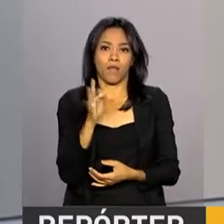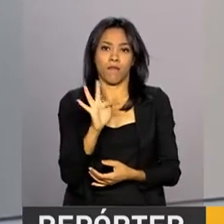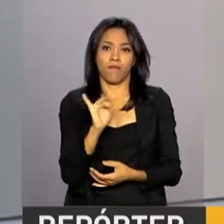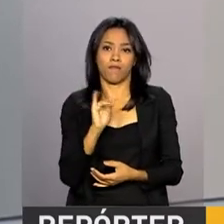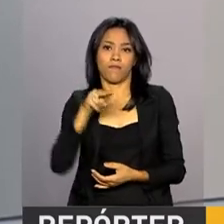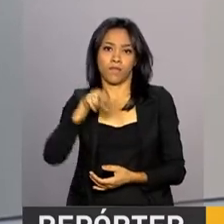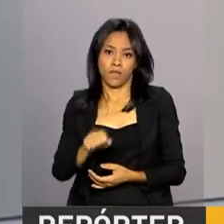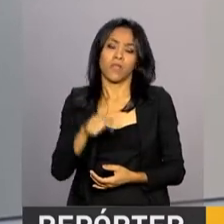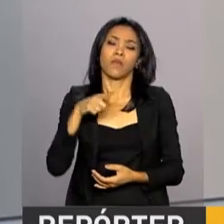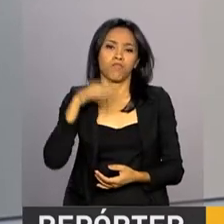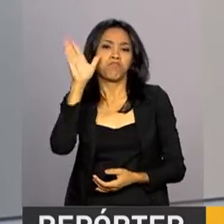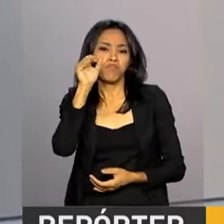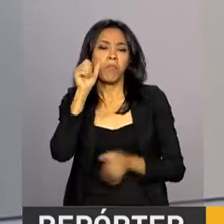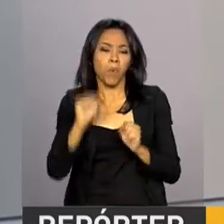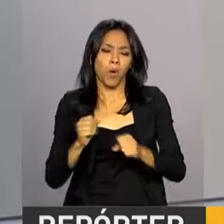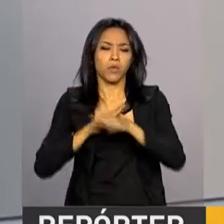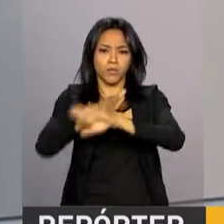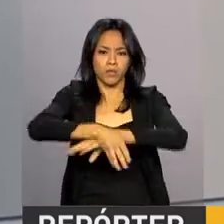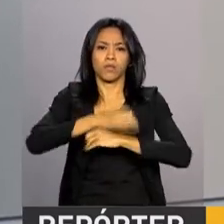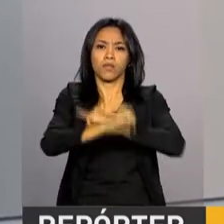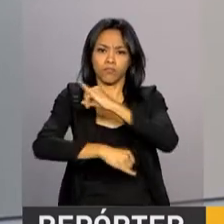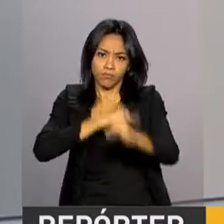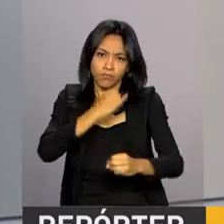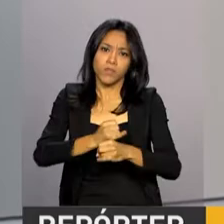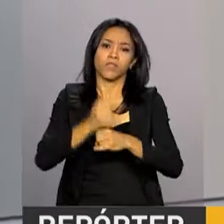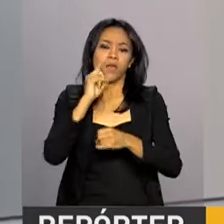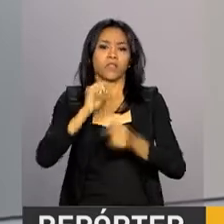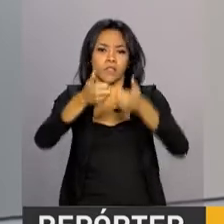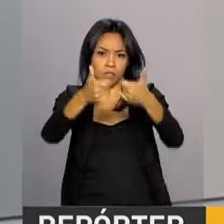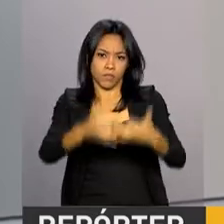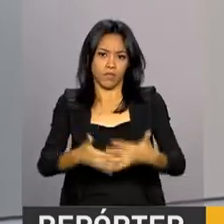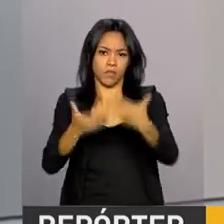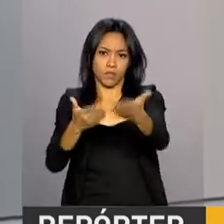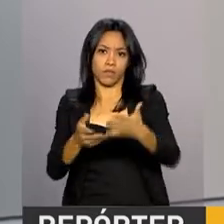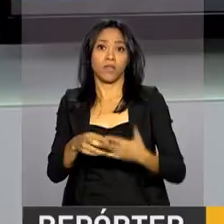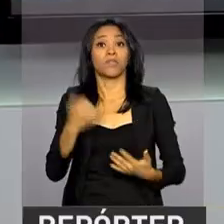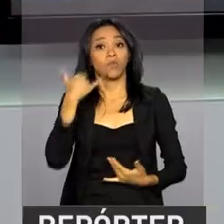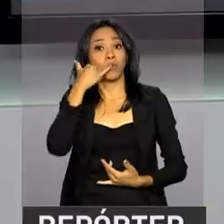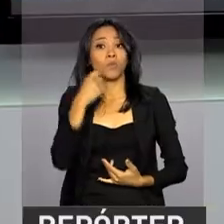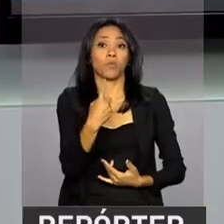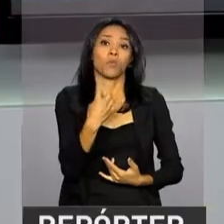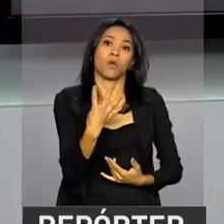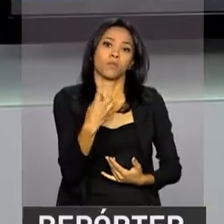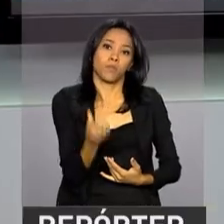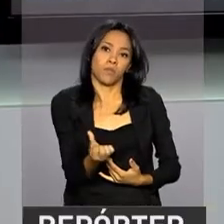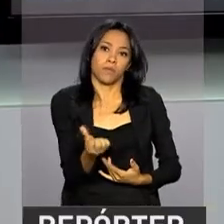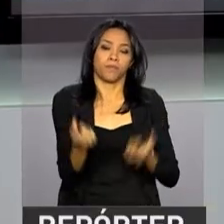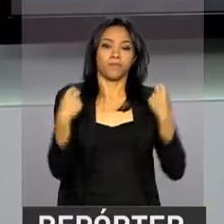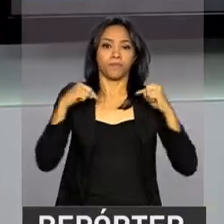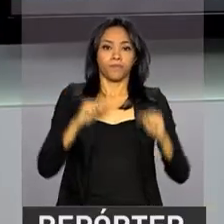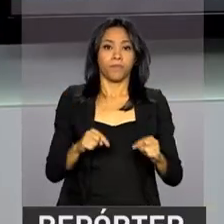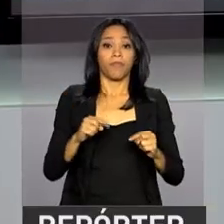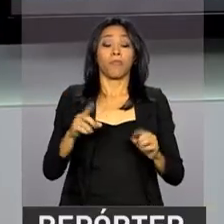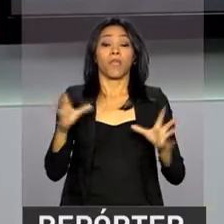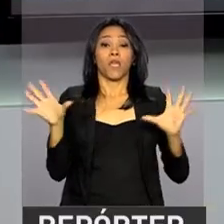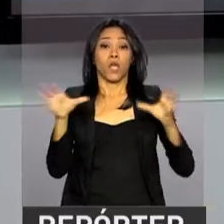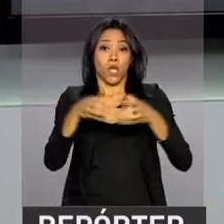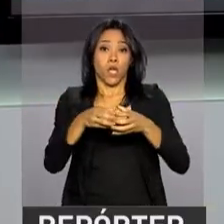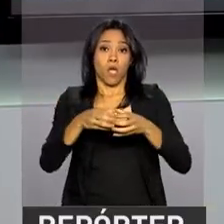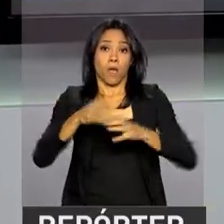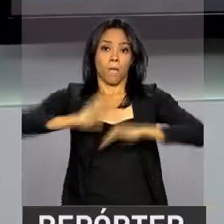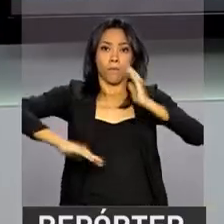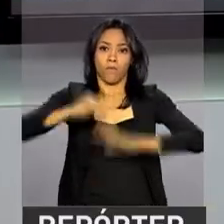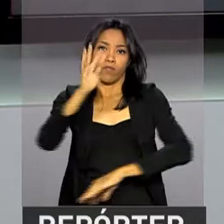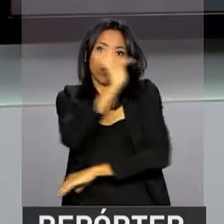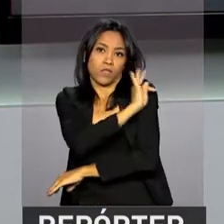no site da receita e no receitafone no número 146 técnicos do denit desenvolveram uma